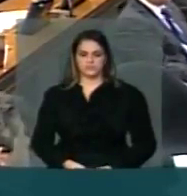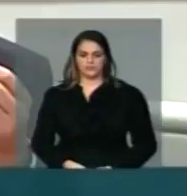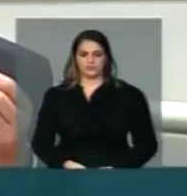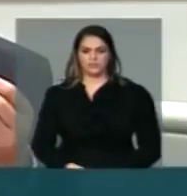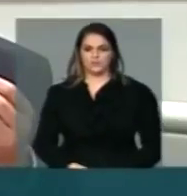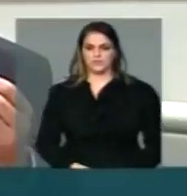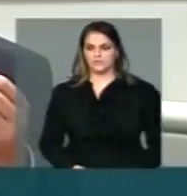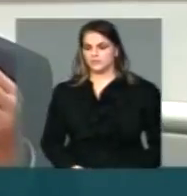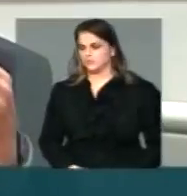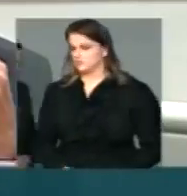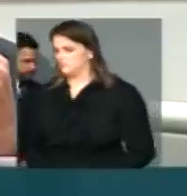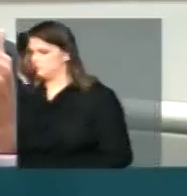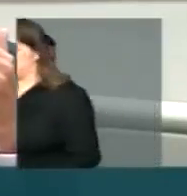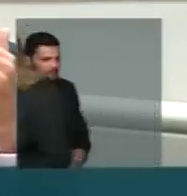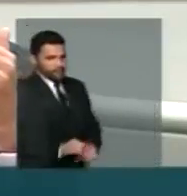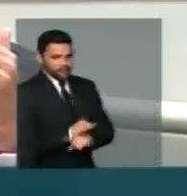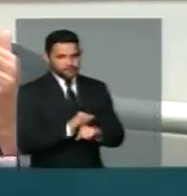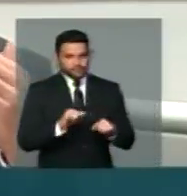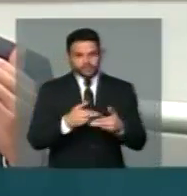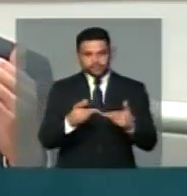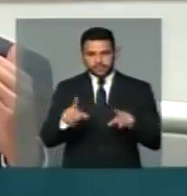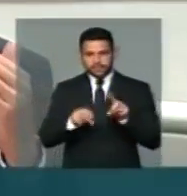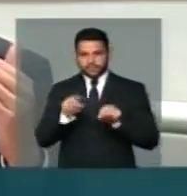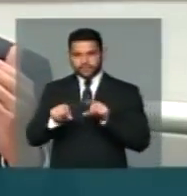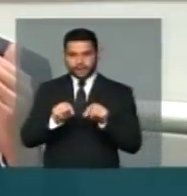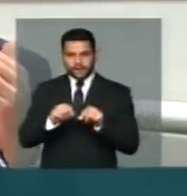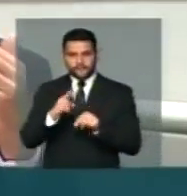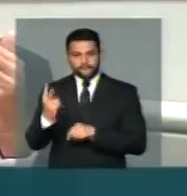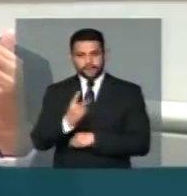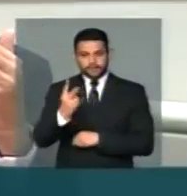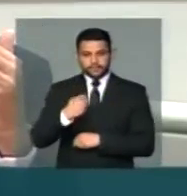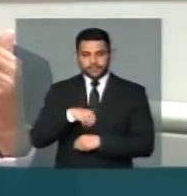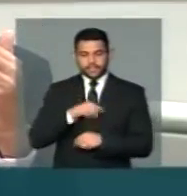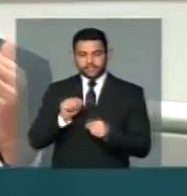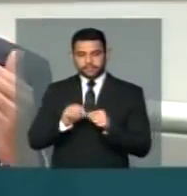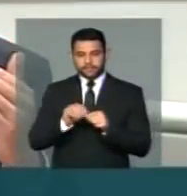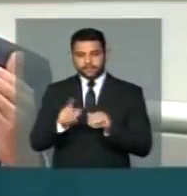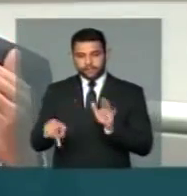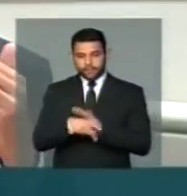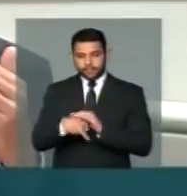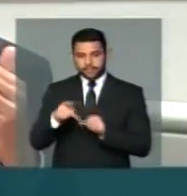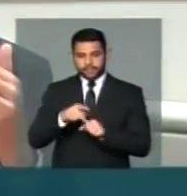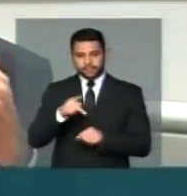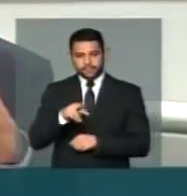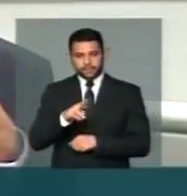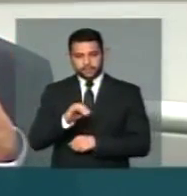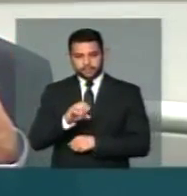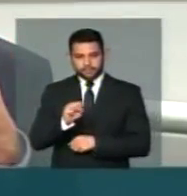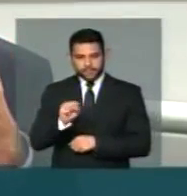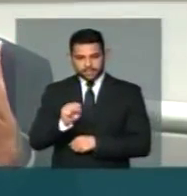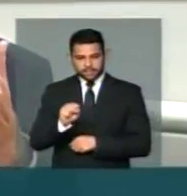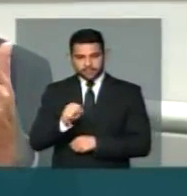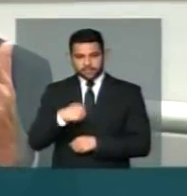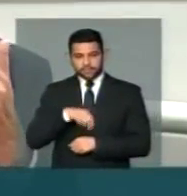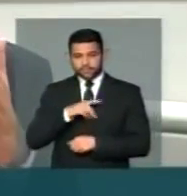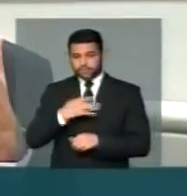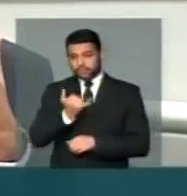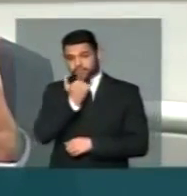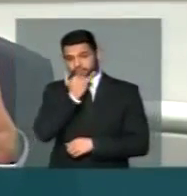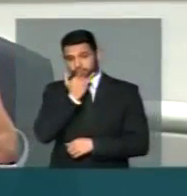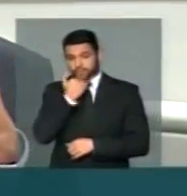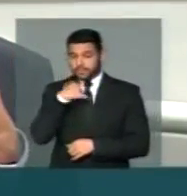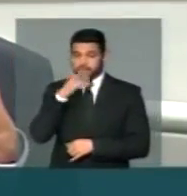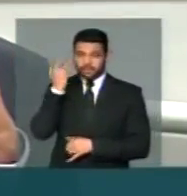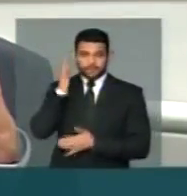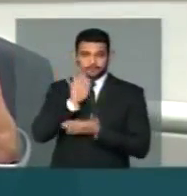conseguimos identificar foram variações nas estimativas da Petrobras. Agora, o senhor me perdoe,